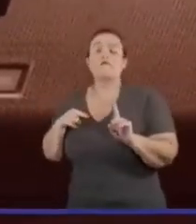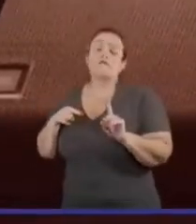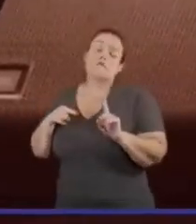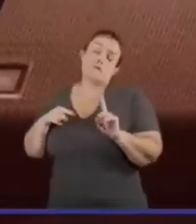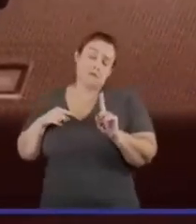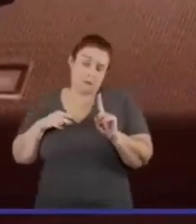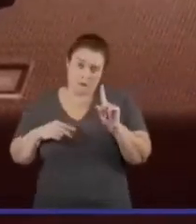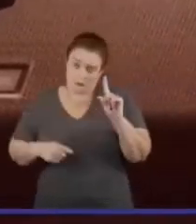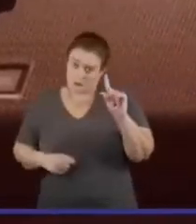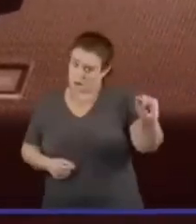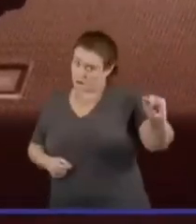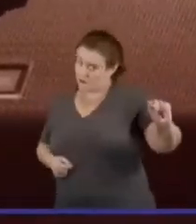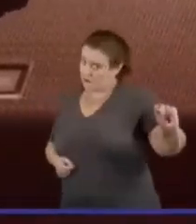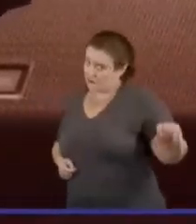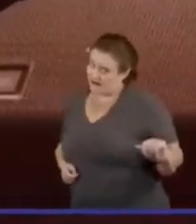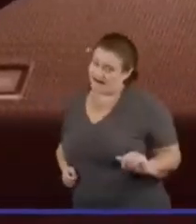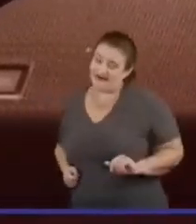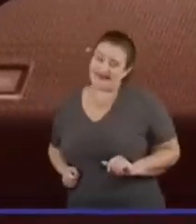foges de mim,